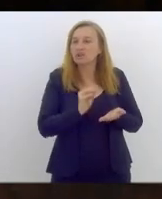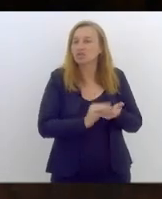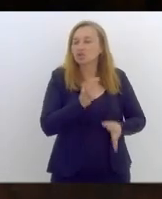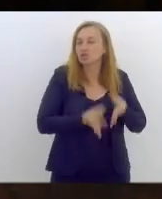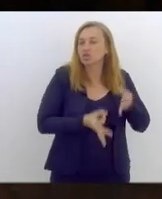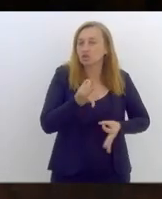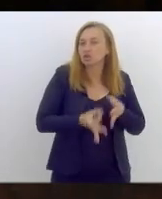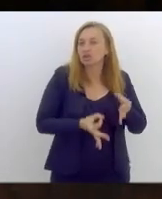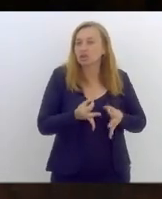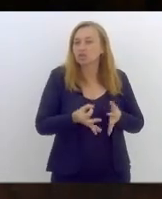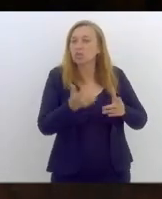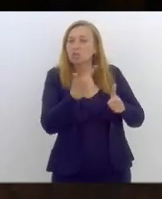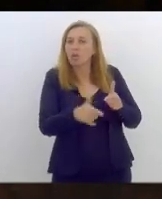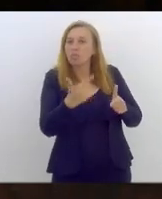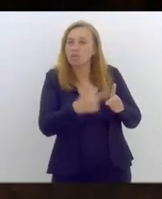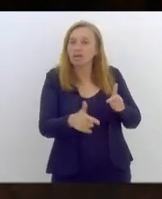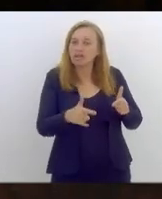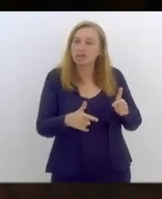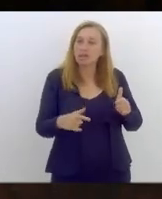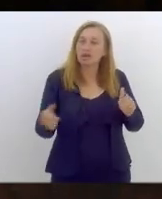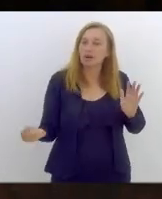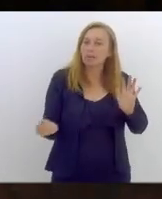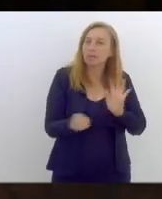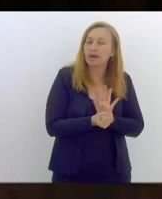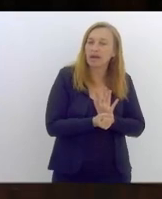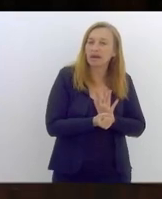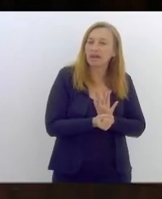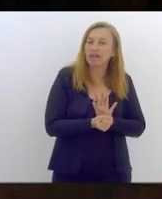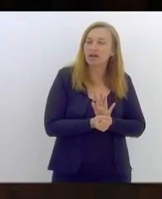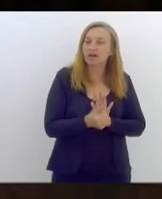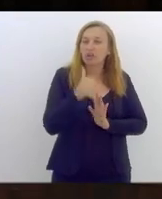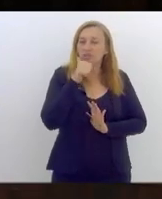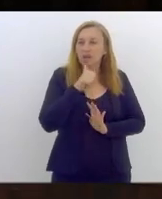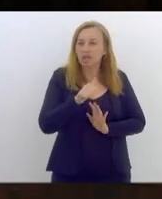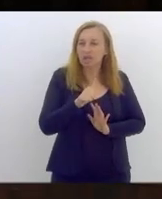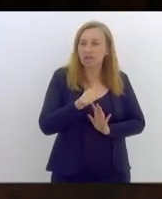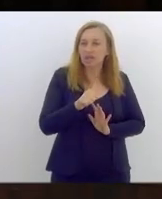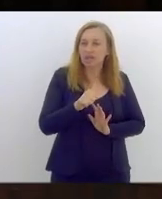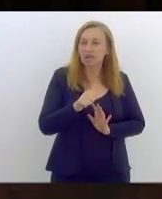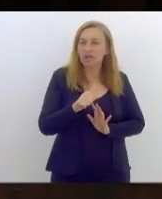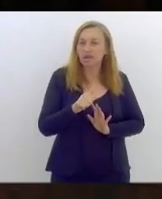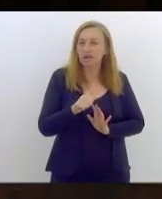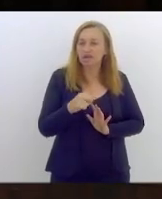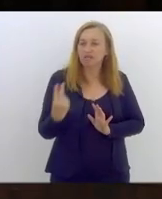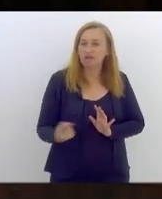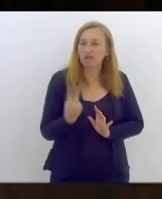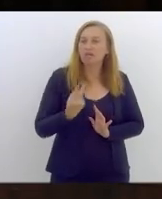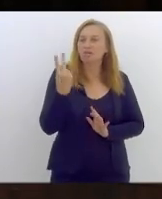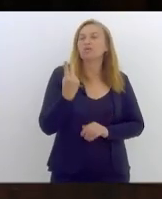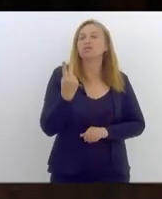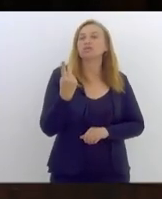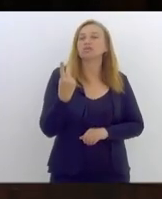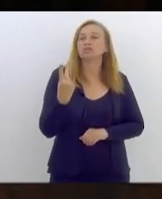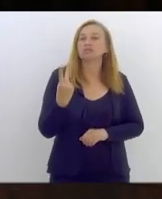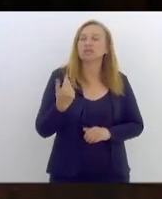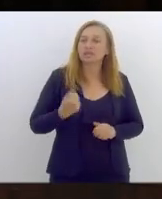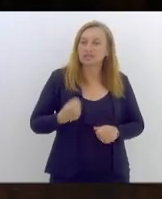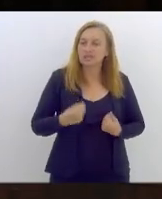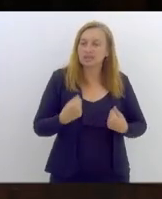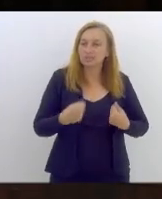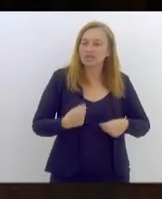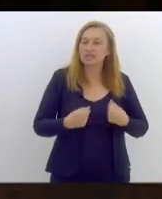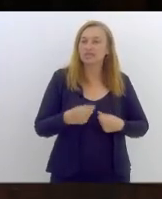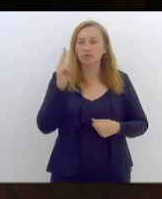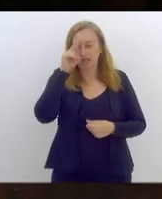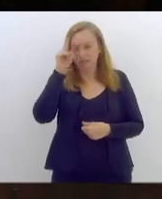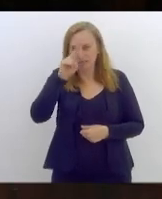problemas, todos os males. É uma Marte e uma heroína. Heroína dos nossos tempos. Nós temos que sempre nos lembrar